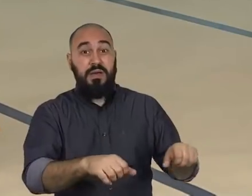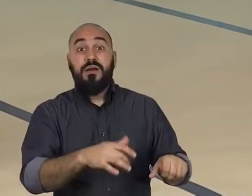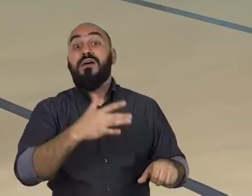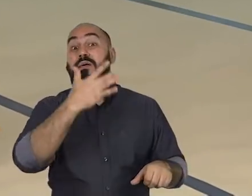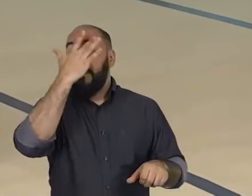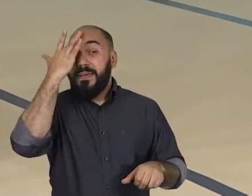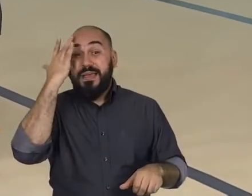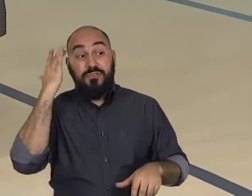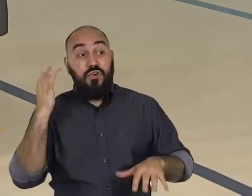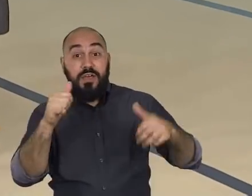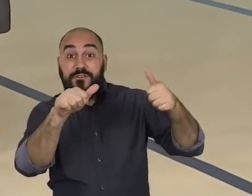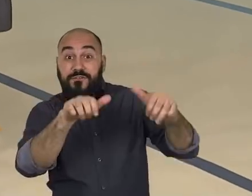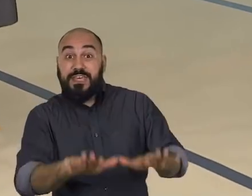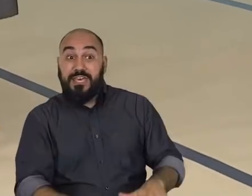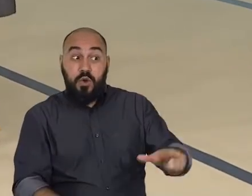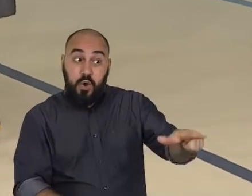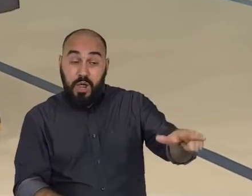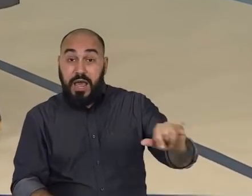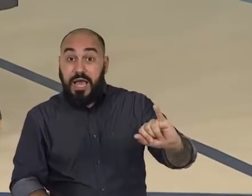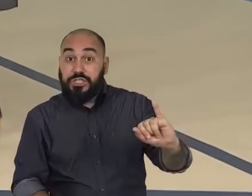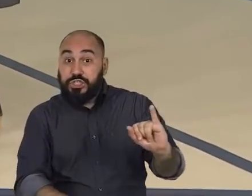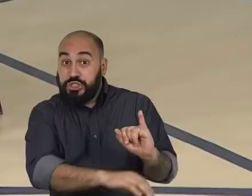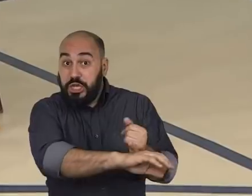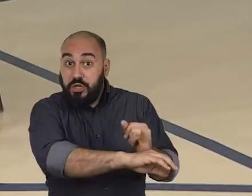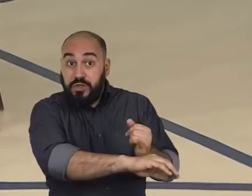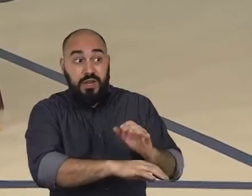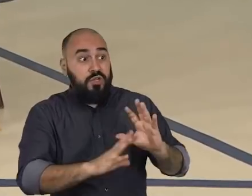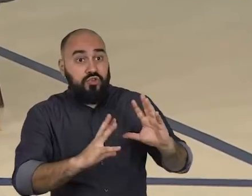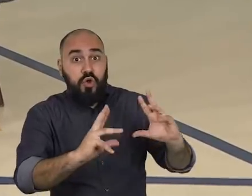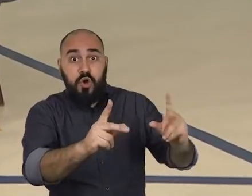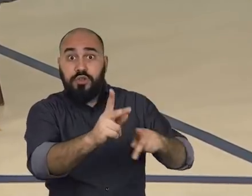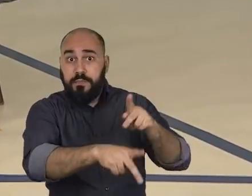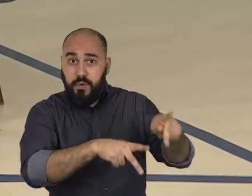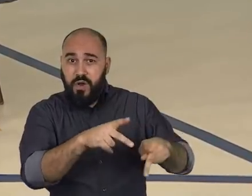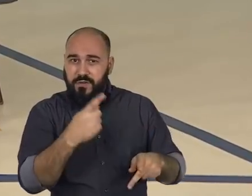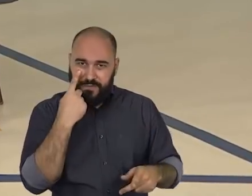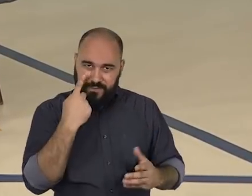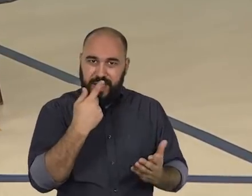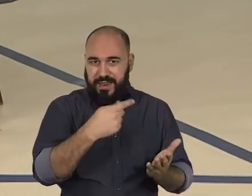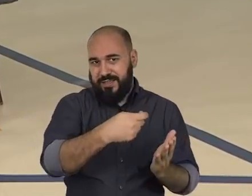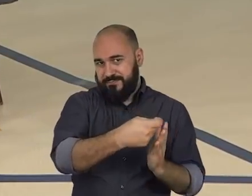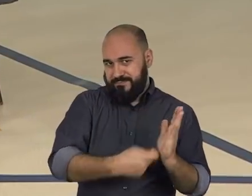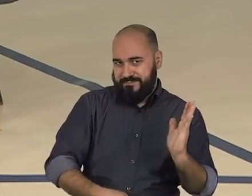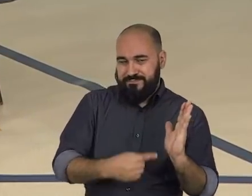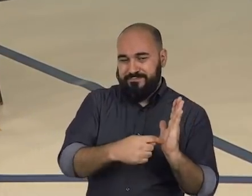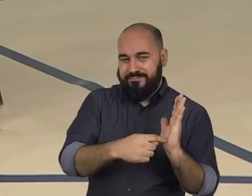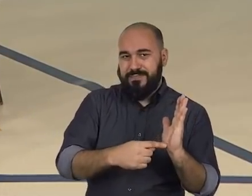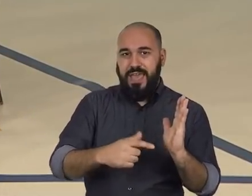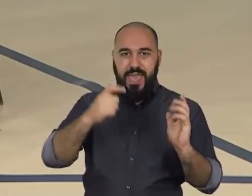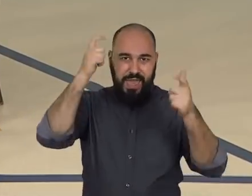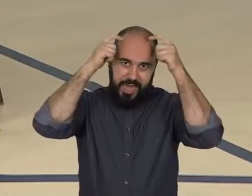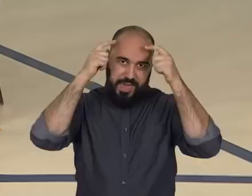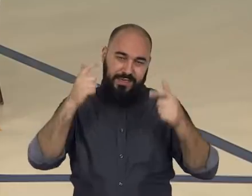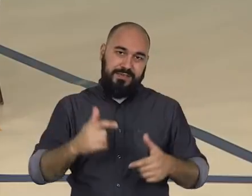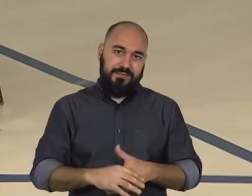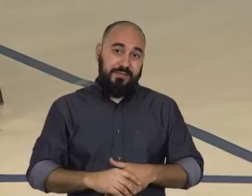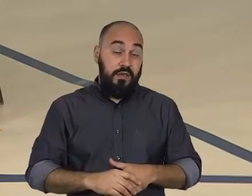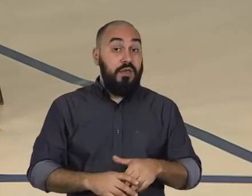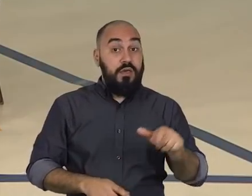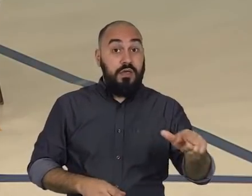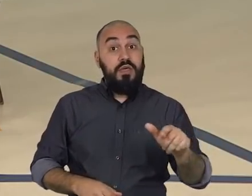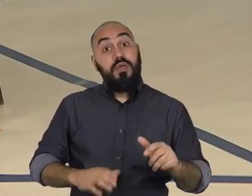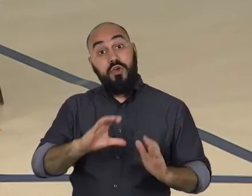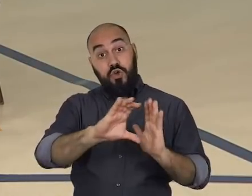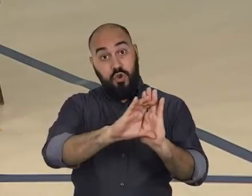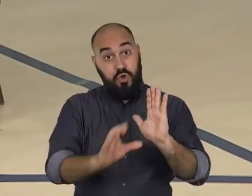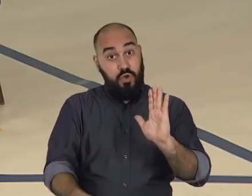deixado em Jerusalém, ou como diz o texto bíblico, todo o resto da população, 2º Reis 25, 10 e 11, e a declaração de Crônicas